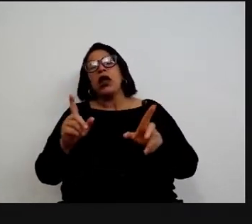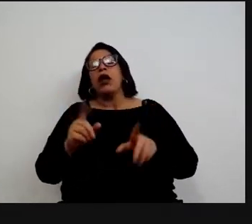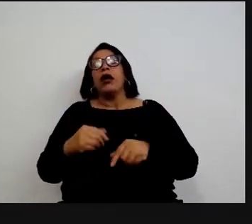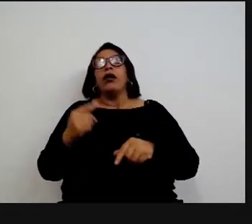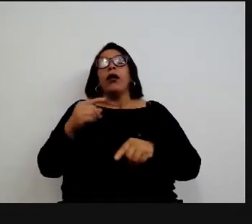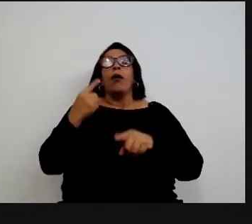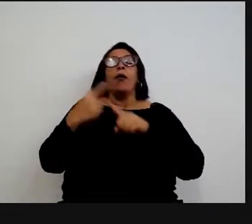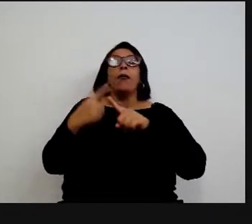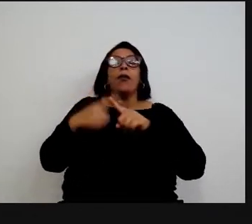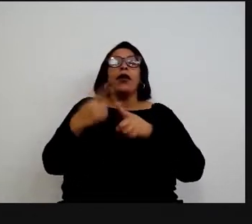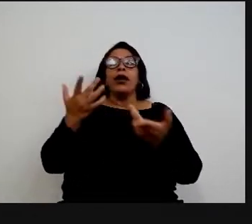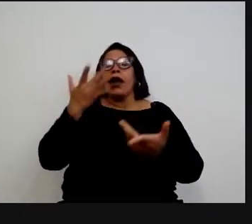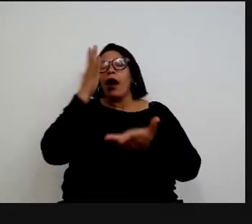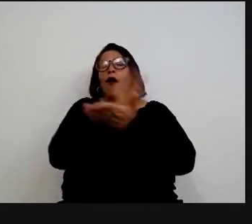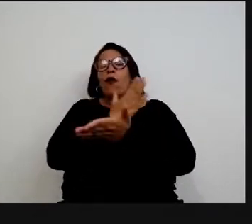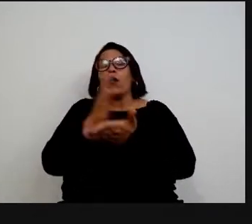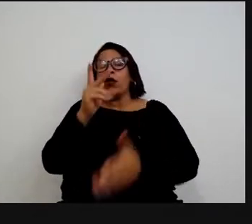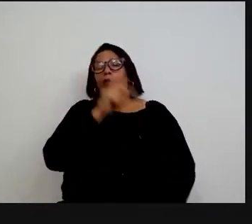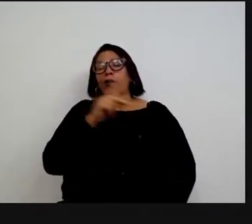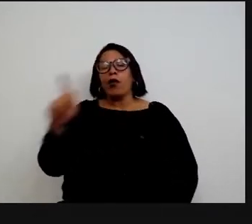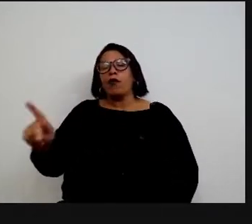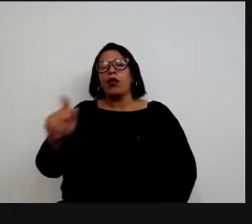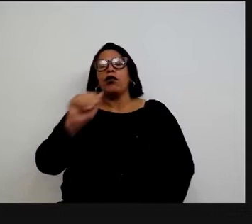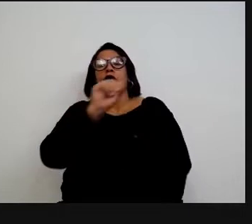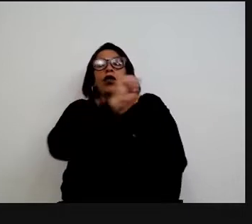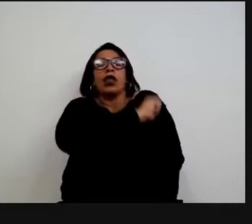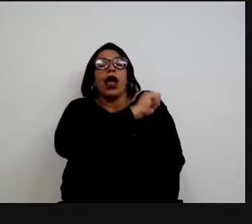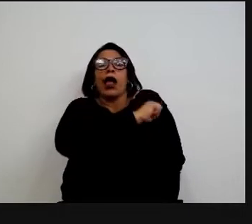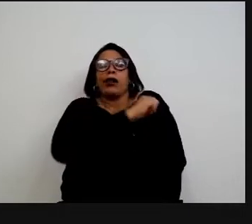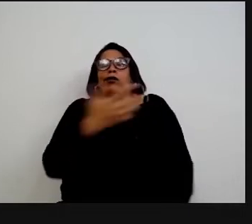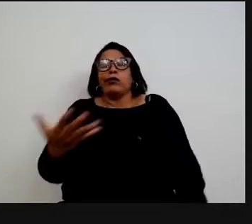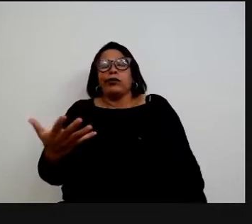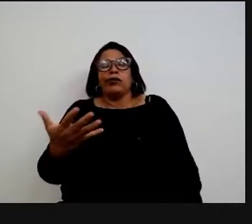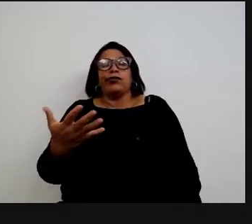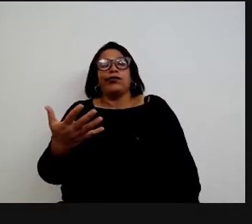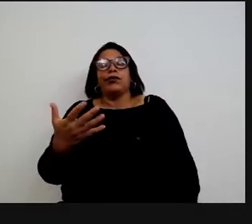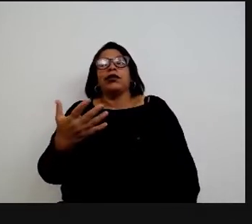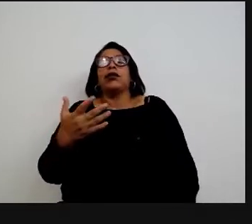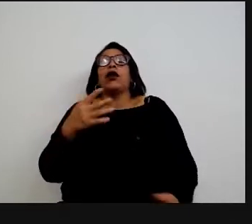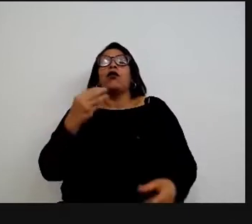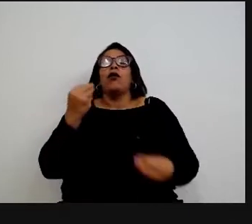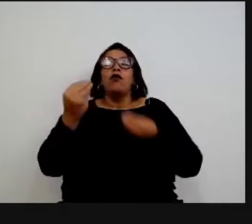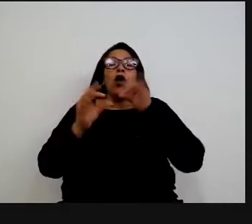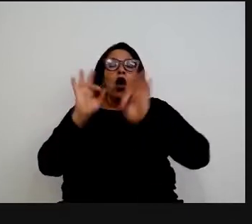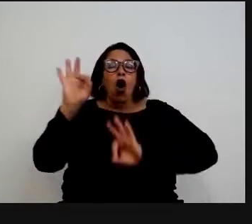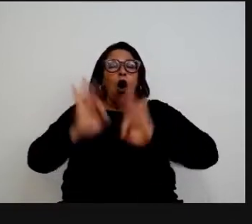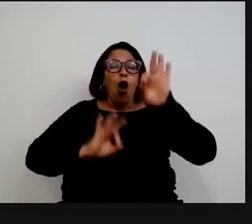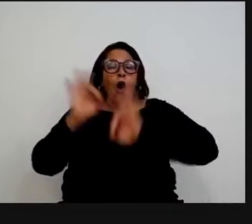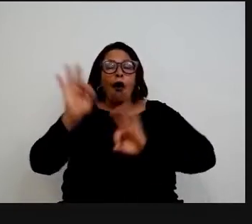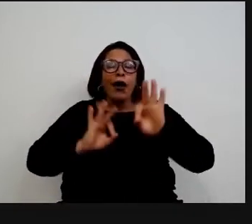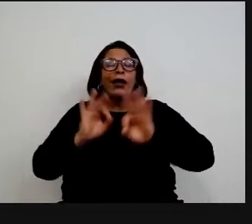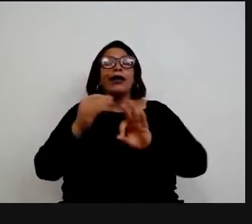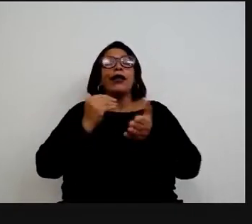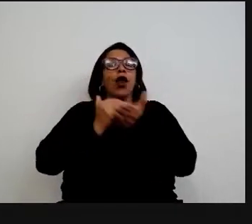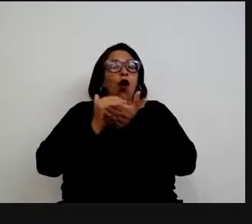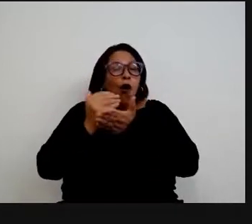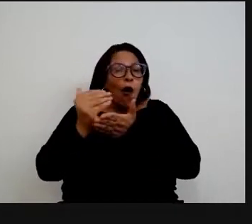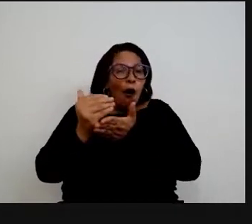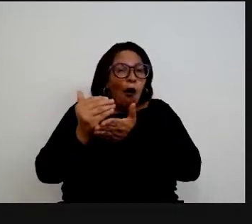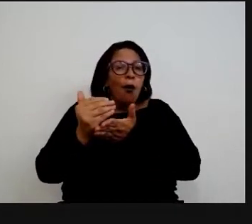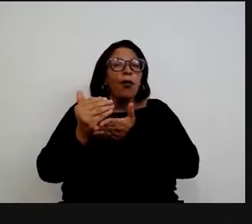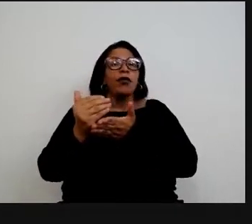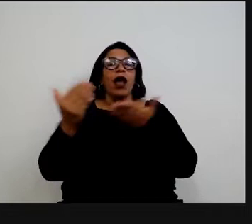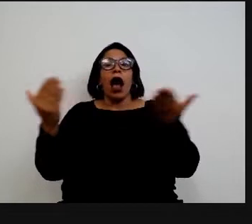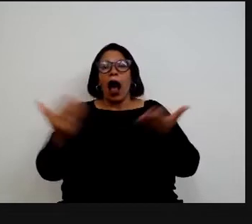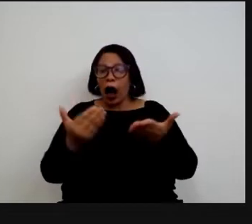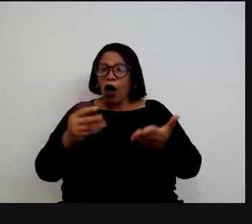pela não participação, principalmente dos professores e dos alunos. Então, essa forma de organização também, que eu acho que